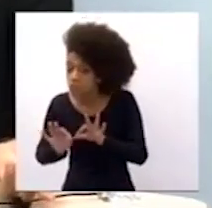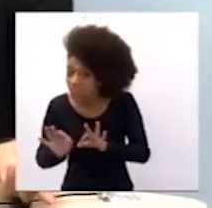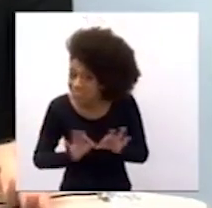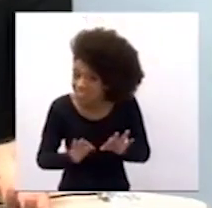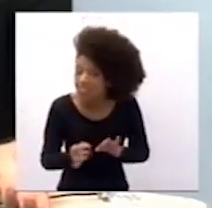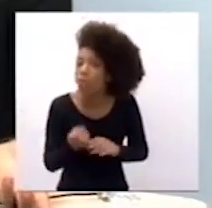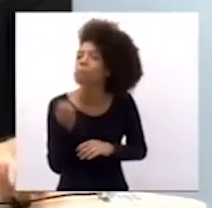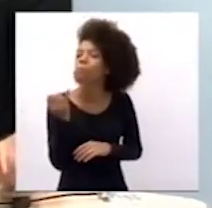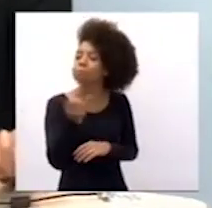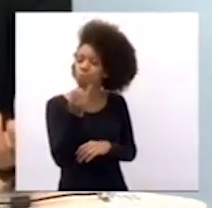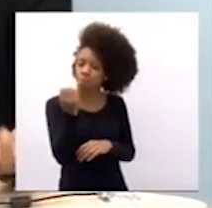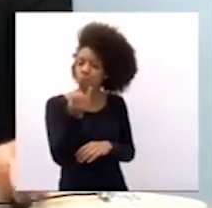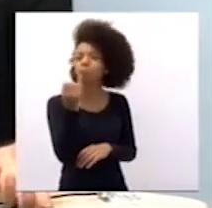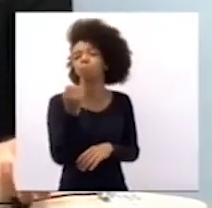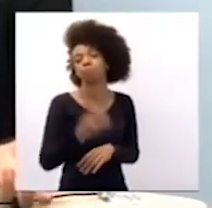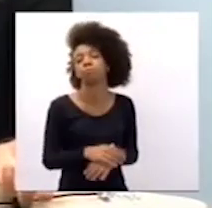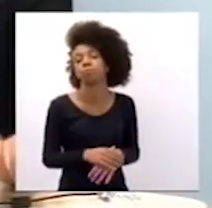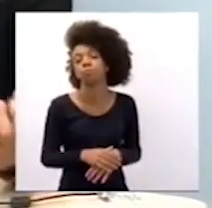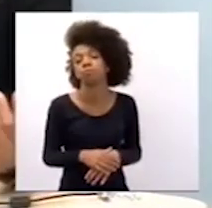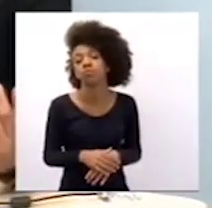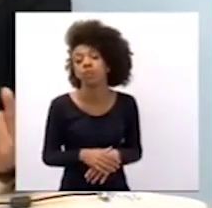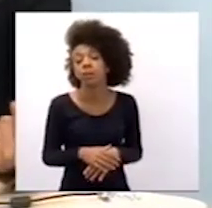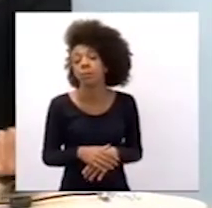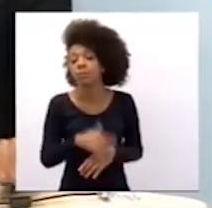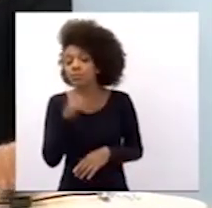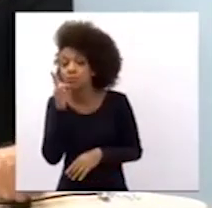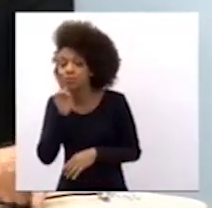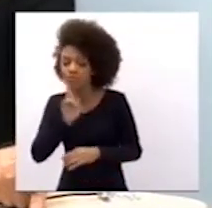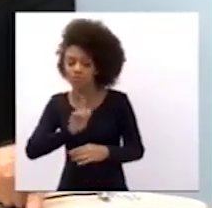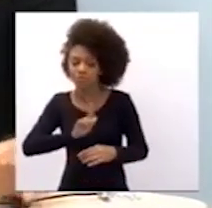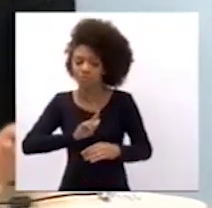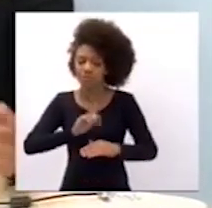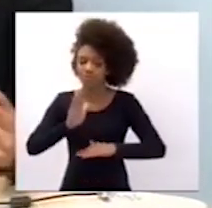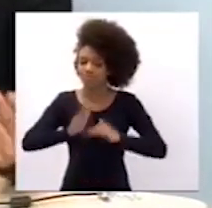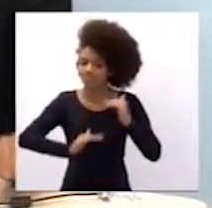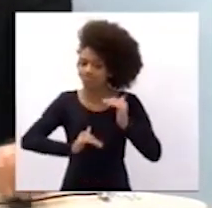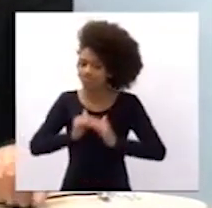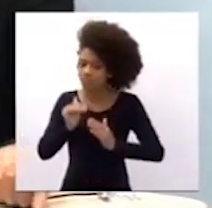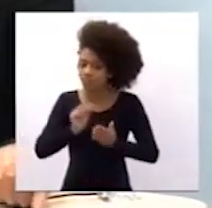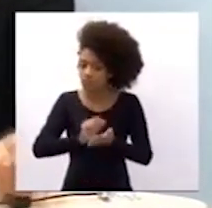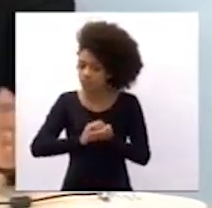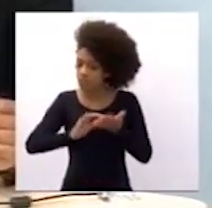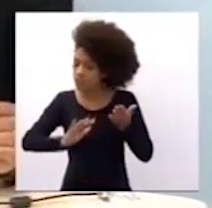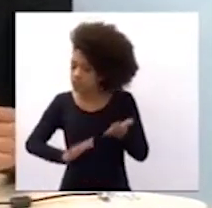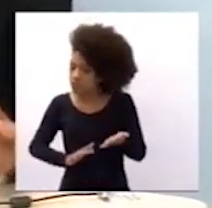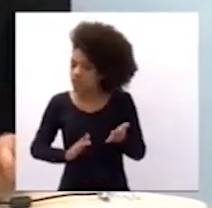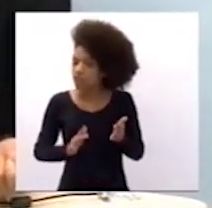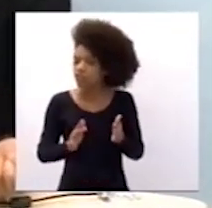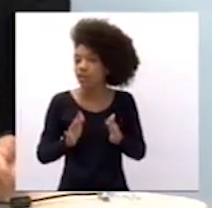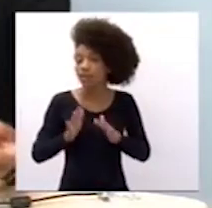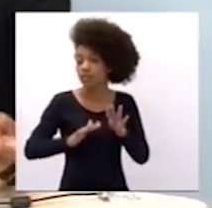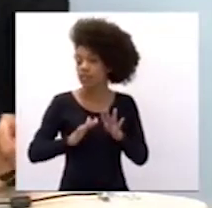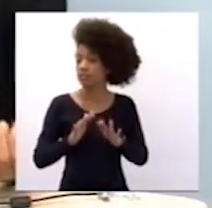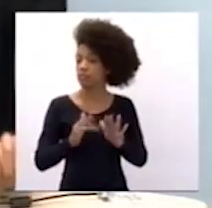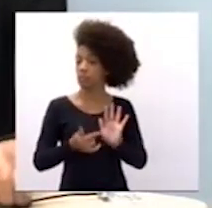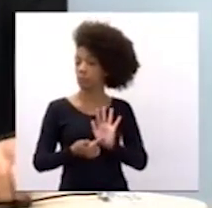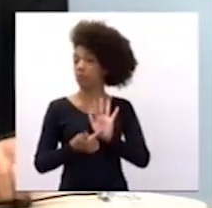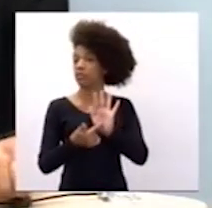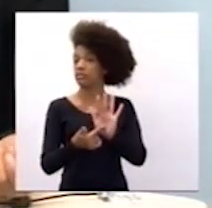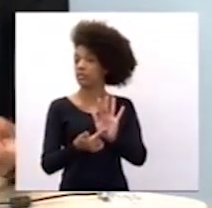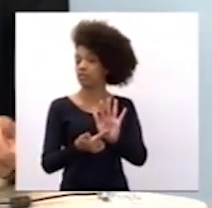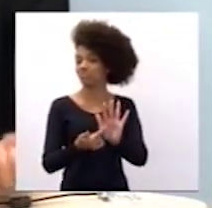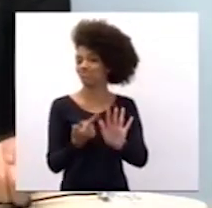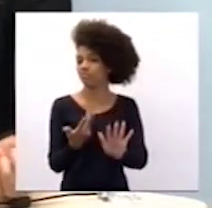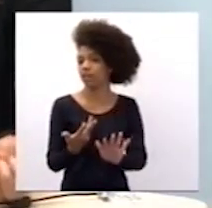espaço ela é muito importante para que eu consiga ir através de um planejamento, para não parecer, muitas vezes, né, quantos de